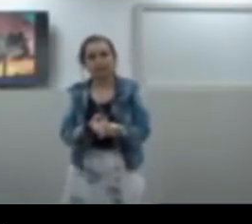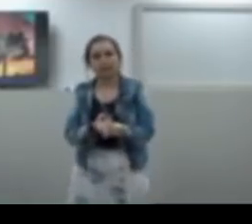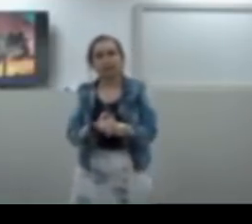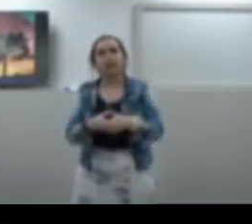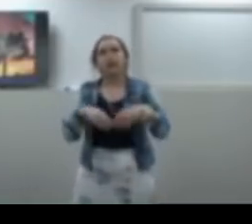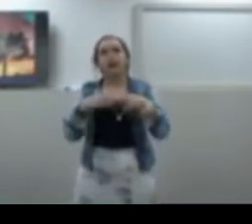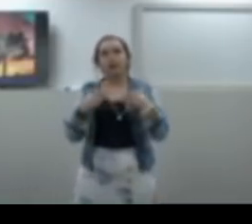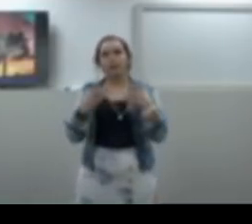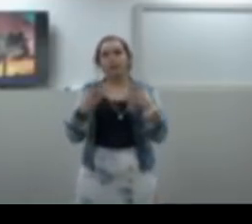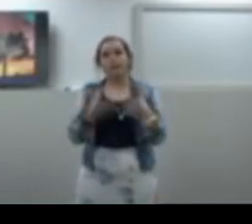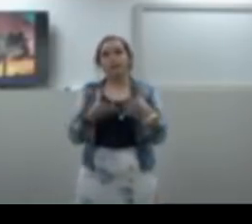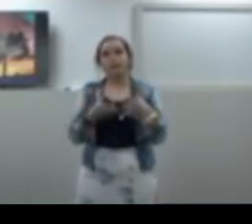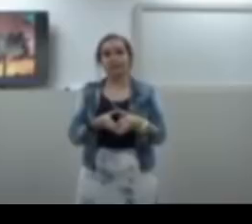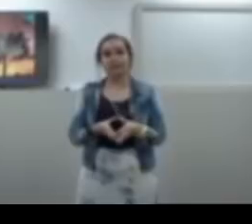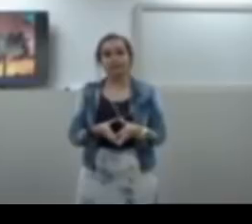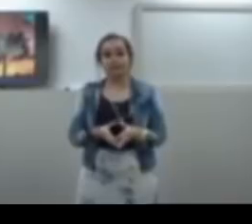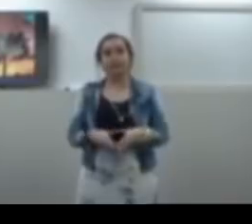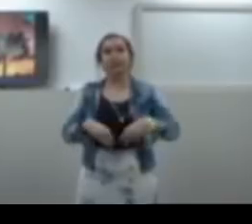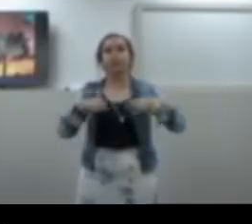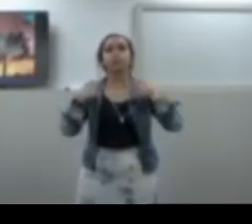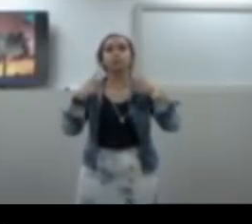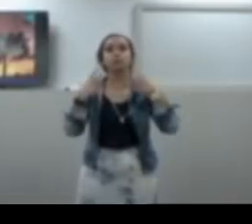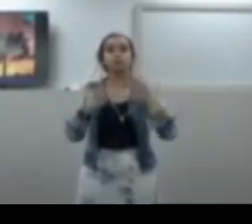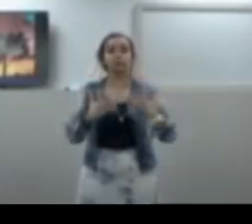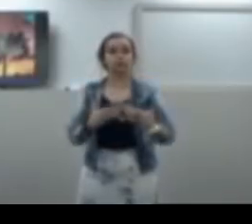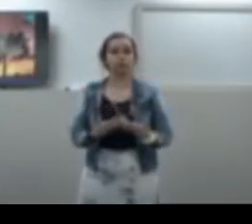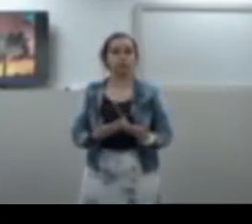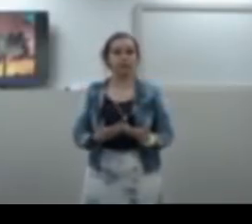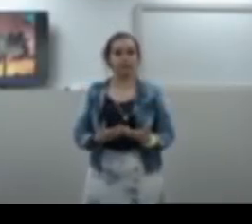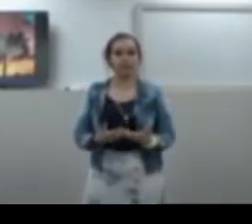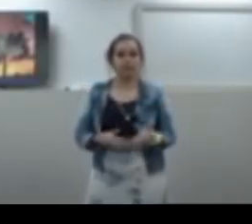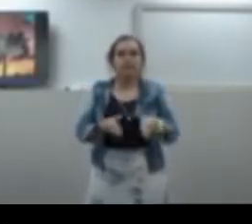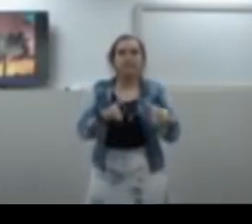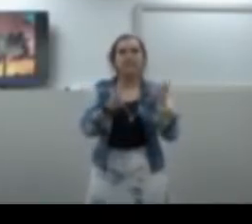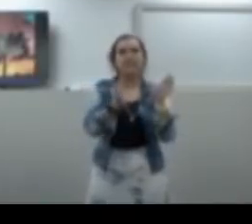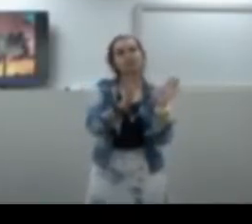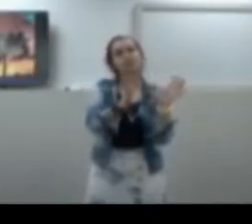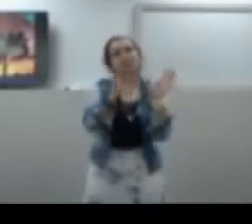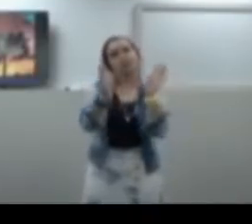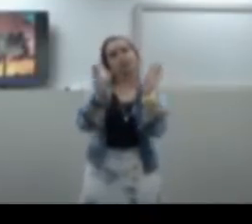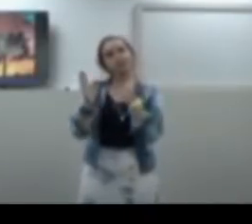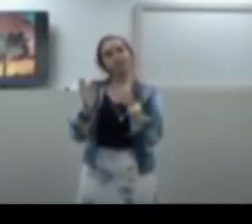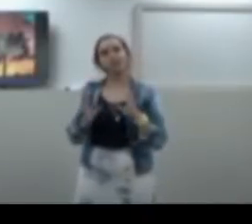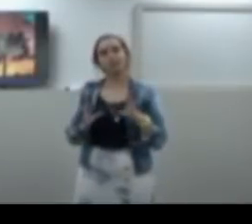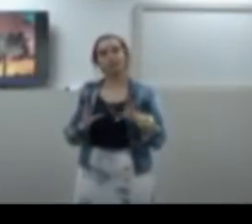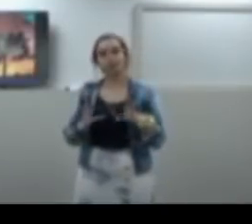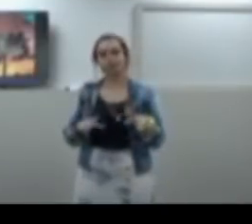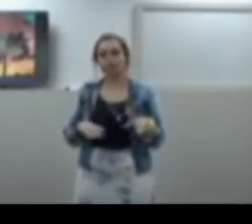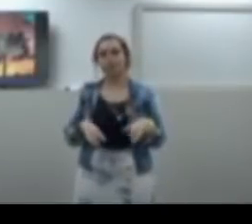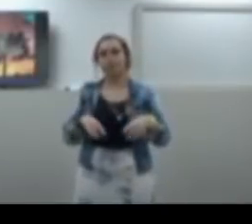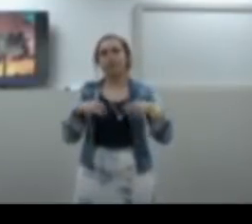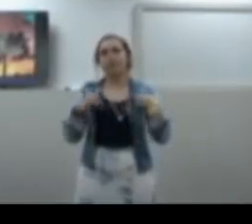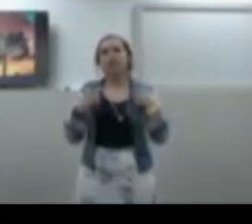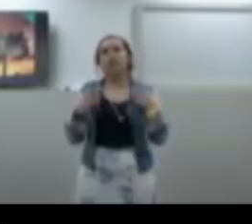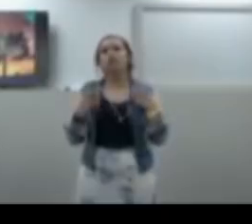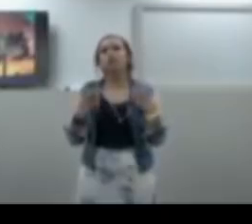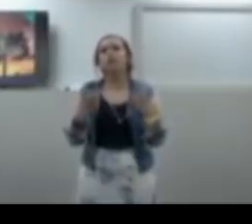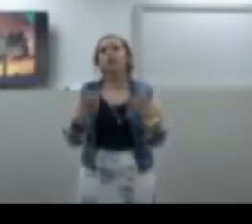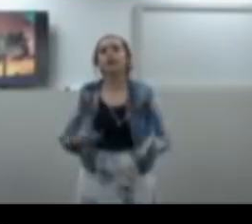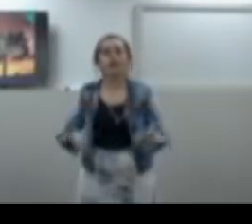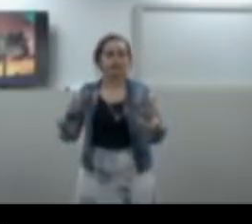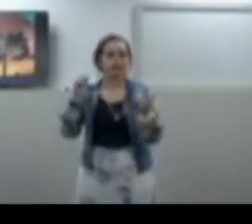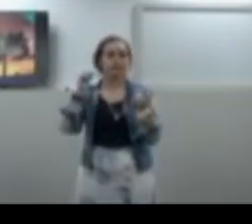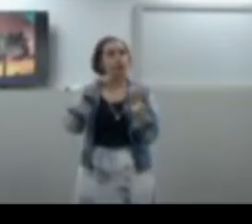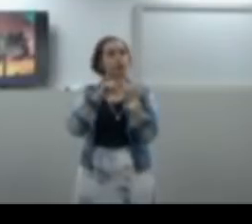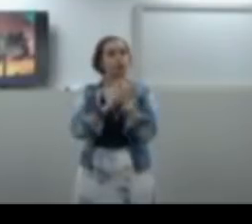domínio morfoclimático é uma classificação feita por um geógrafo aqui do Brasil, que ele dividiu as regiões do Brasil de